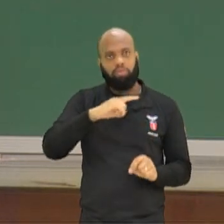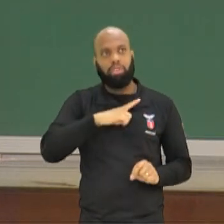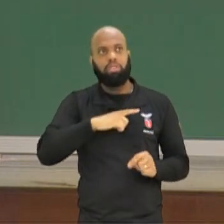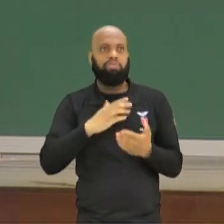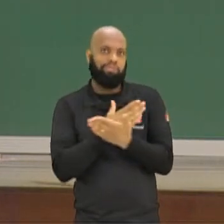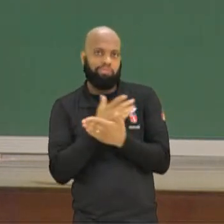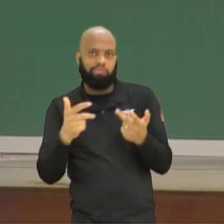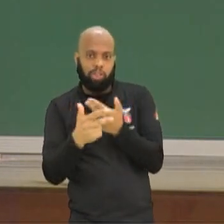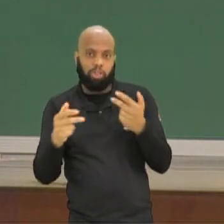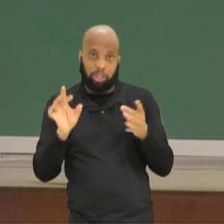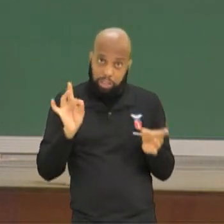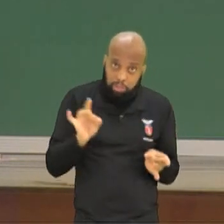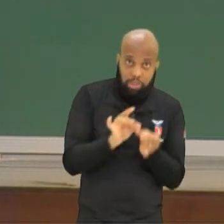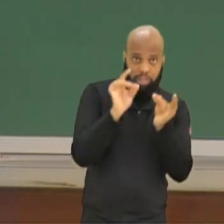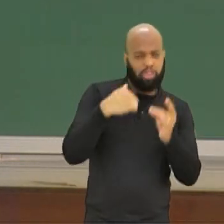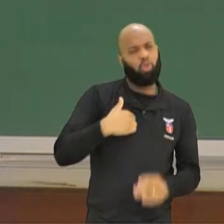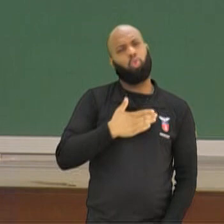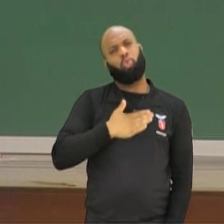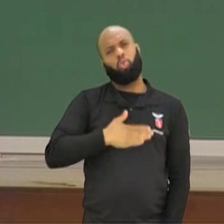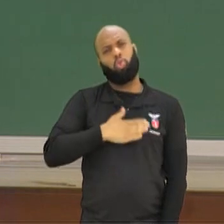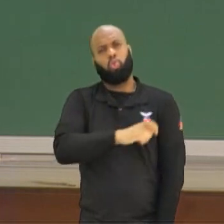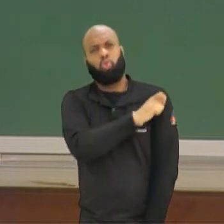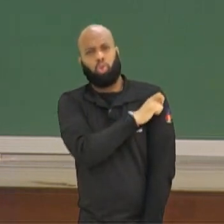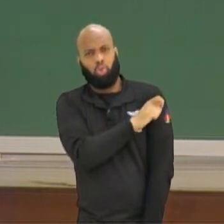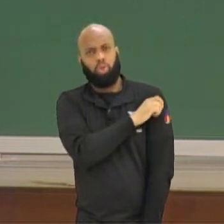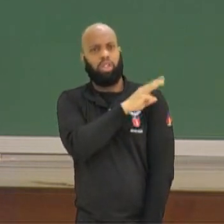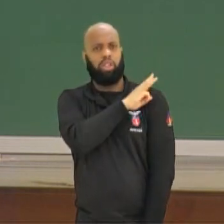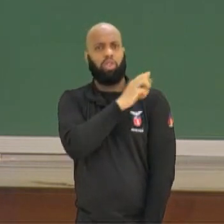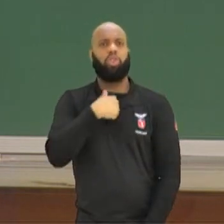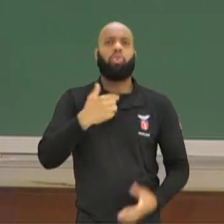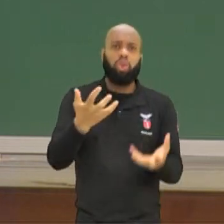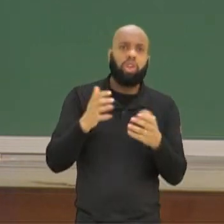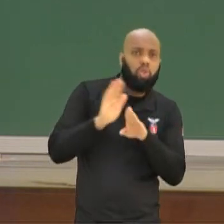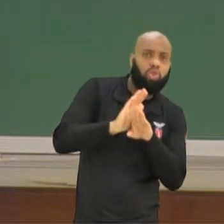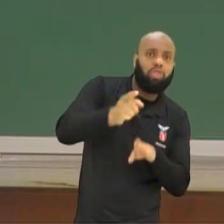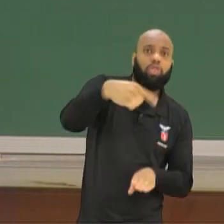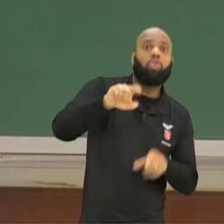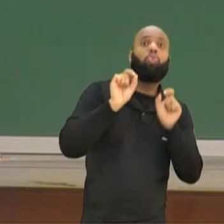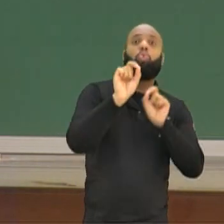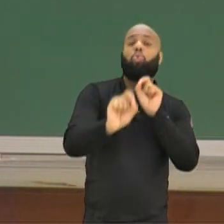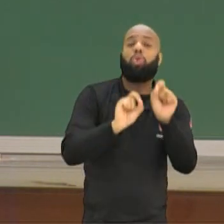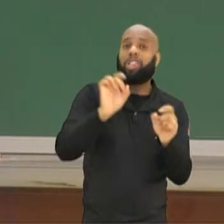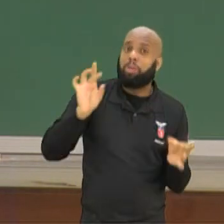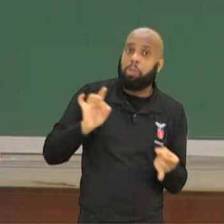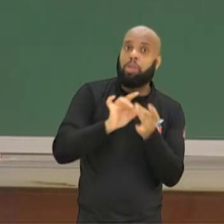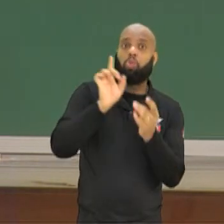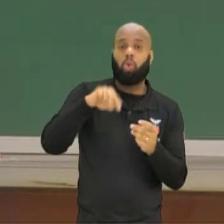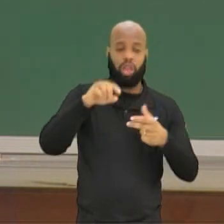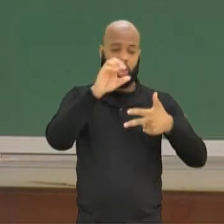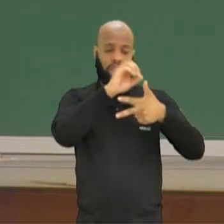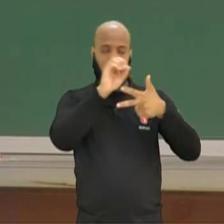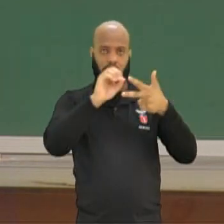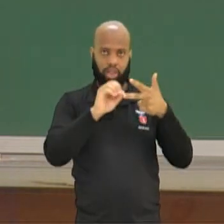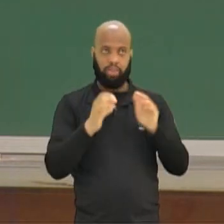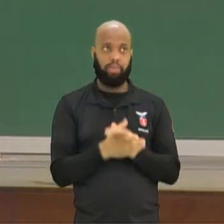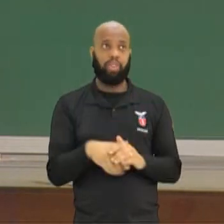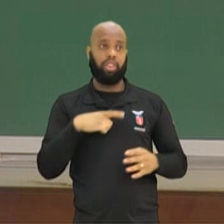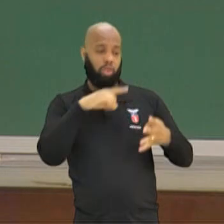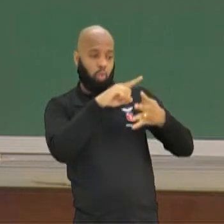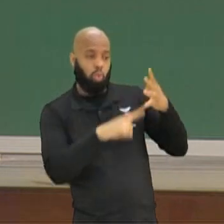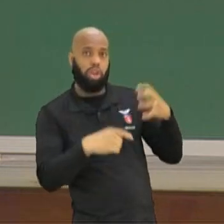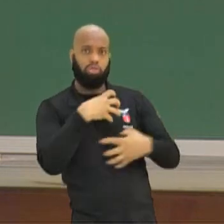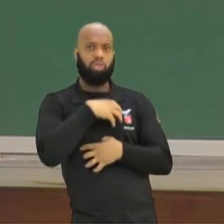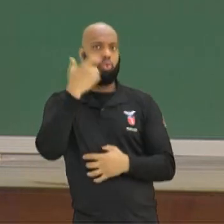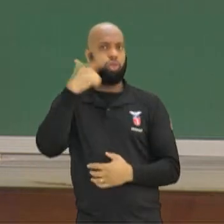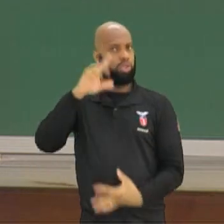ano, no ano passado estiveram no segundo, estão comigo este ano, então eu quero poder ajudar vocês no Enem, ok? Há 4 maneiras de nós interpretarmos